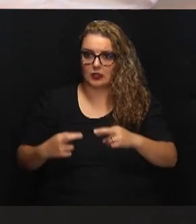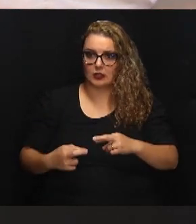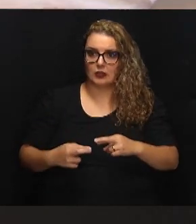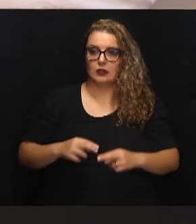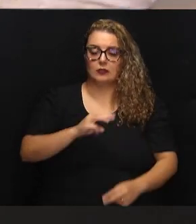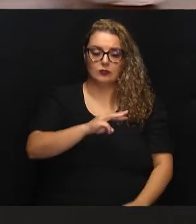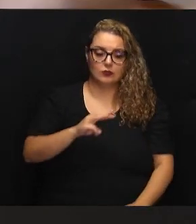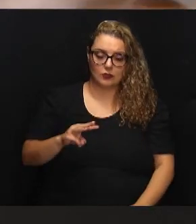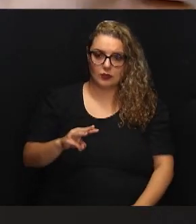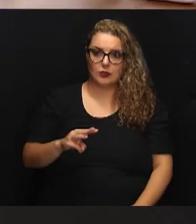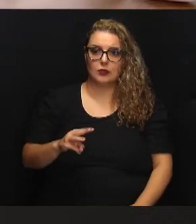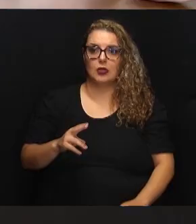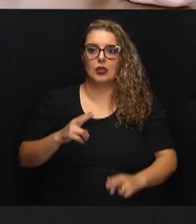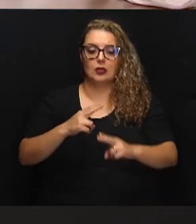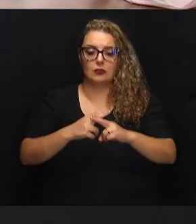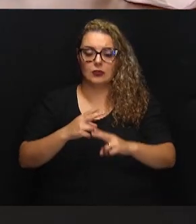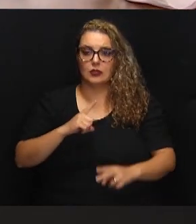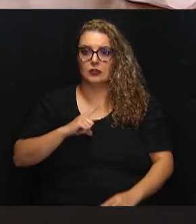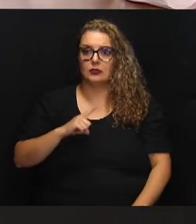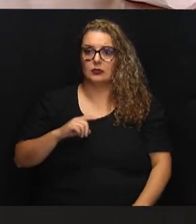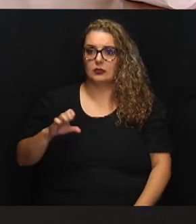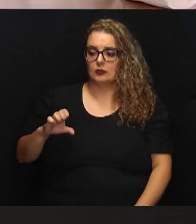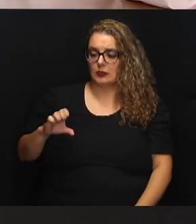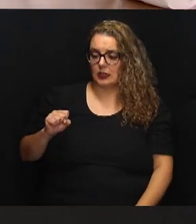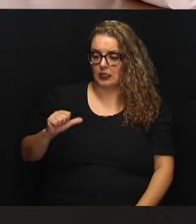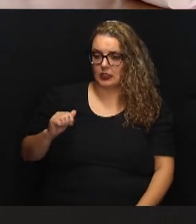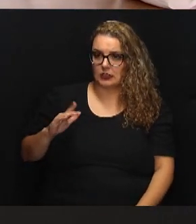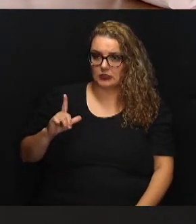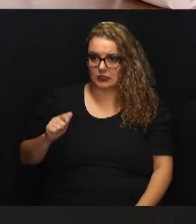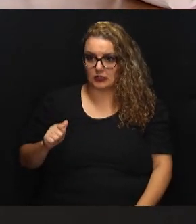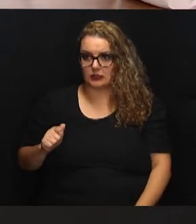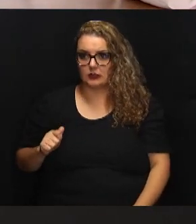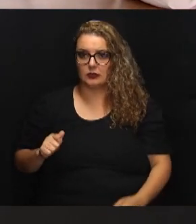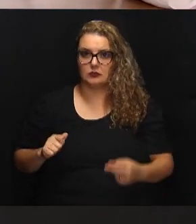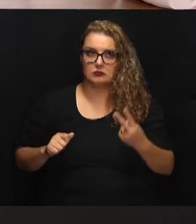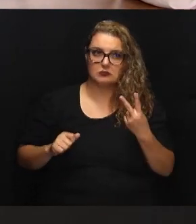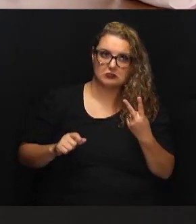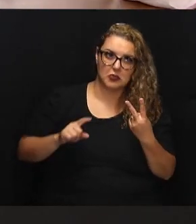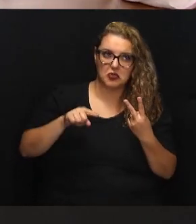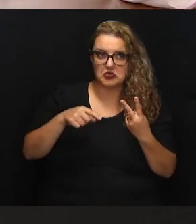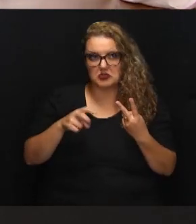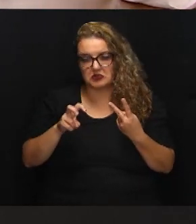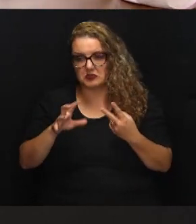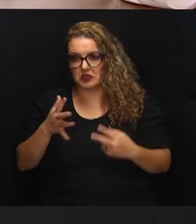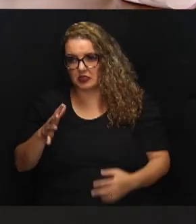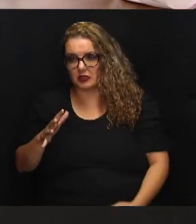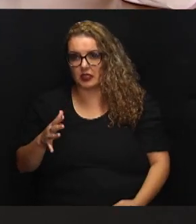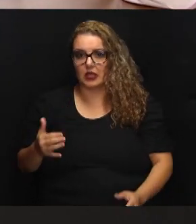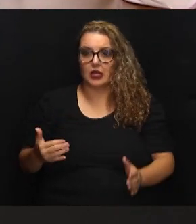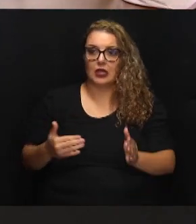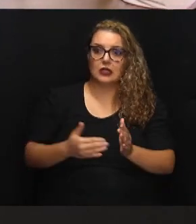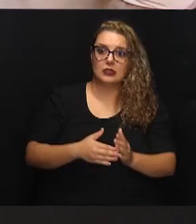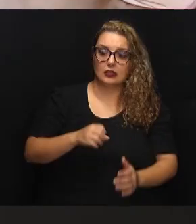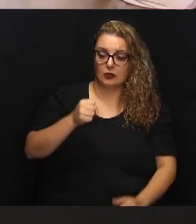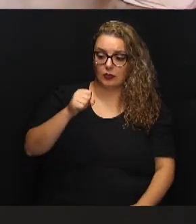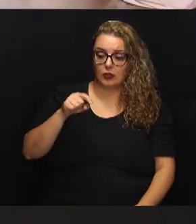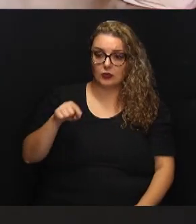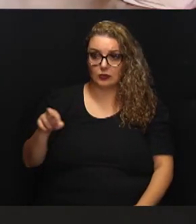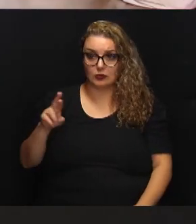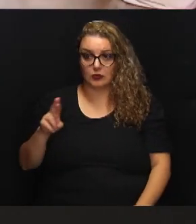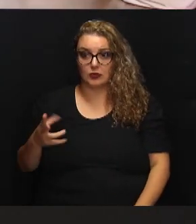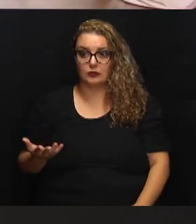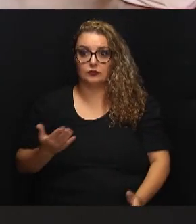Federal. Então você tem uma escala que começa em 2,5, né, 2,5, indo até 8.000, começando ali numa faixa